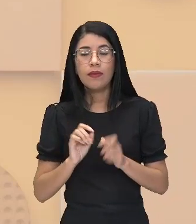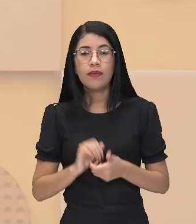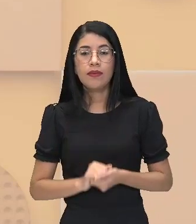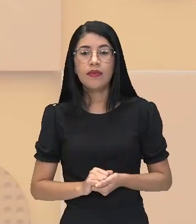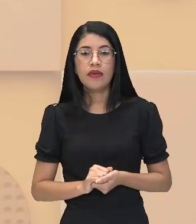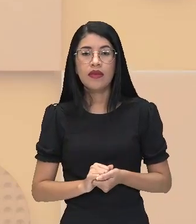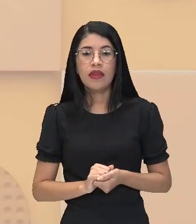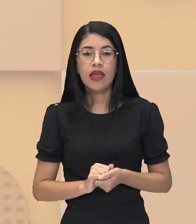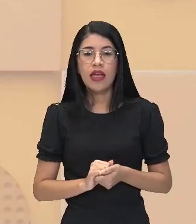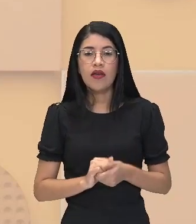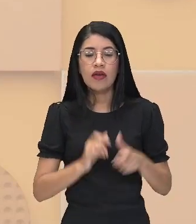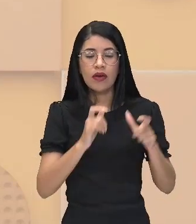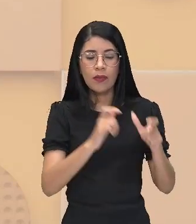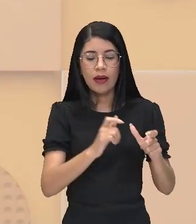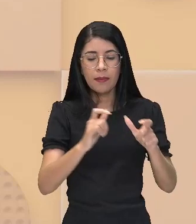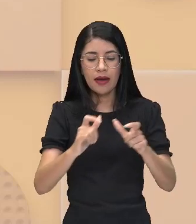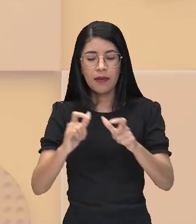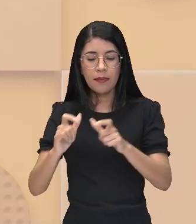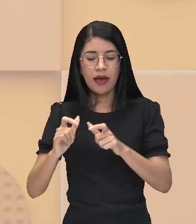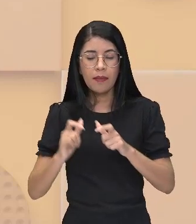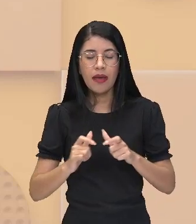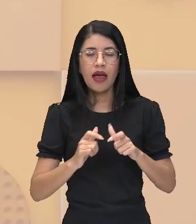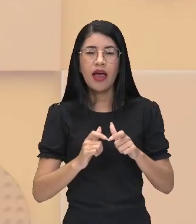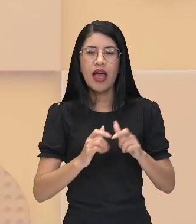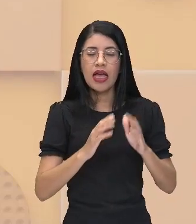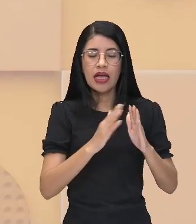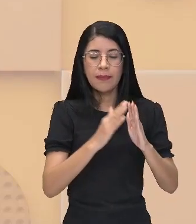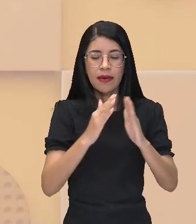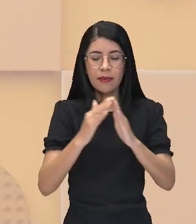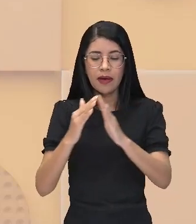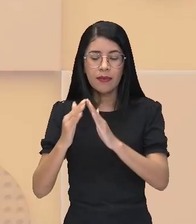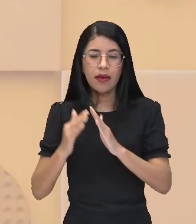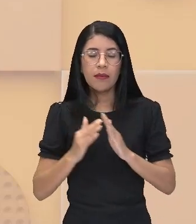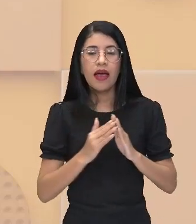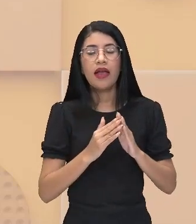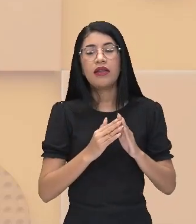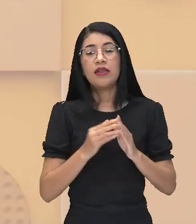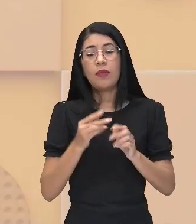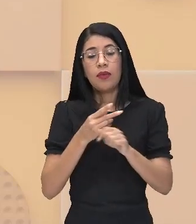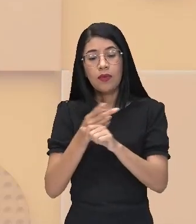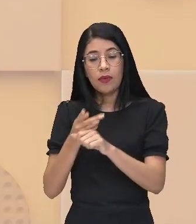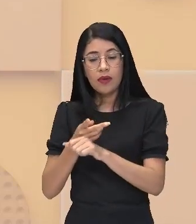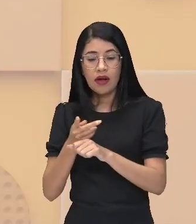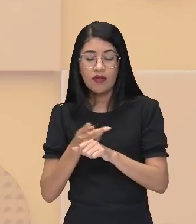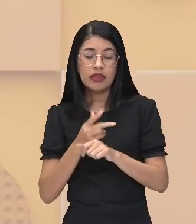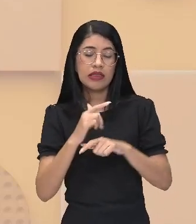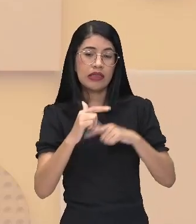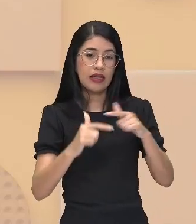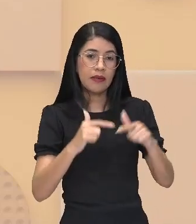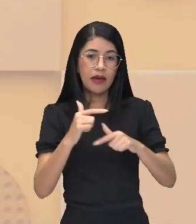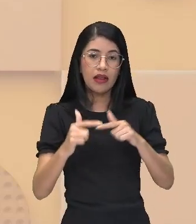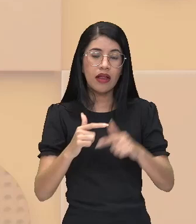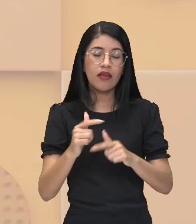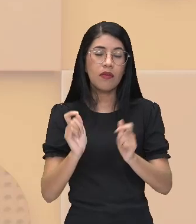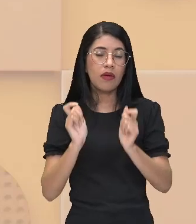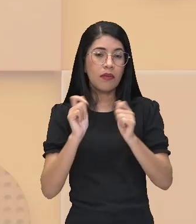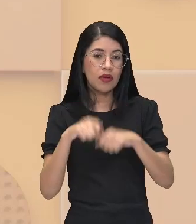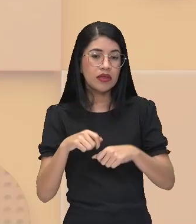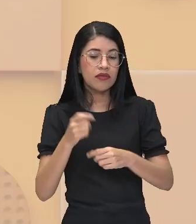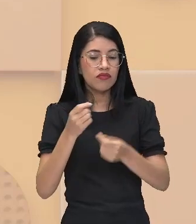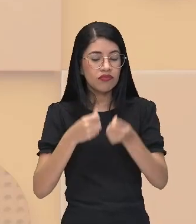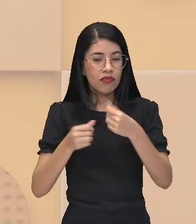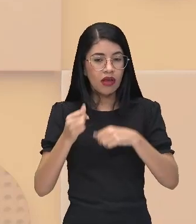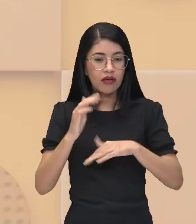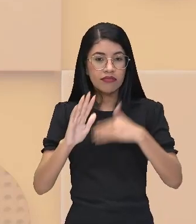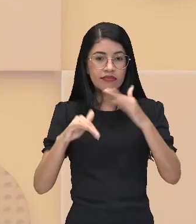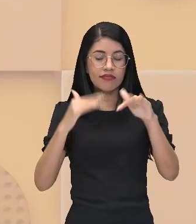essas fortificações, vilas na região amazônica, eles vão em busca de mão de obra para a produção econômica da